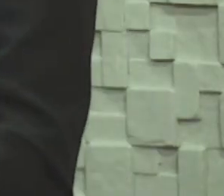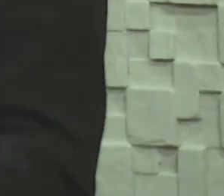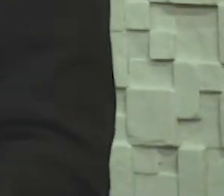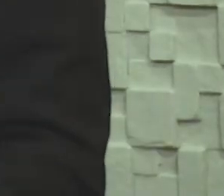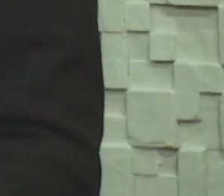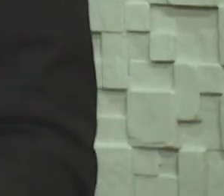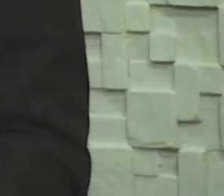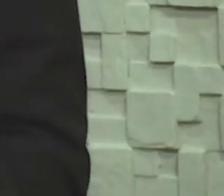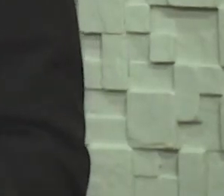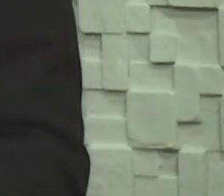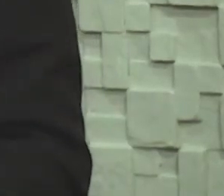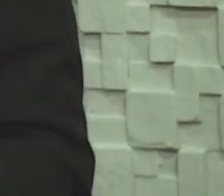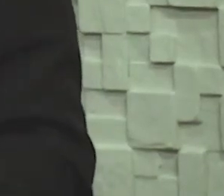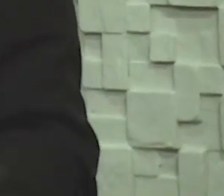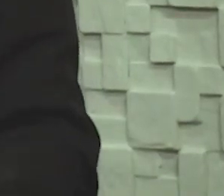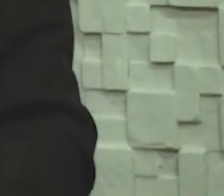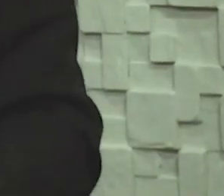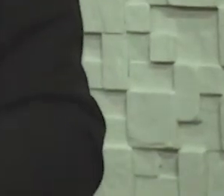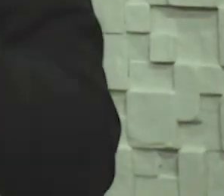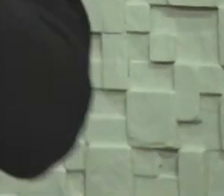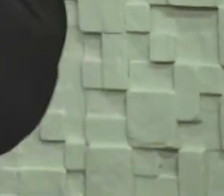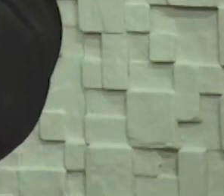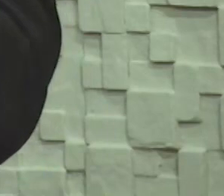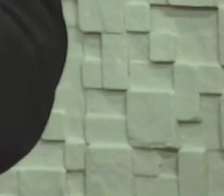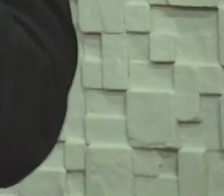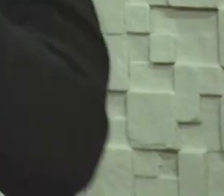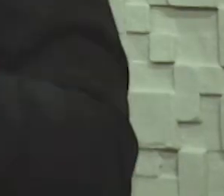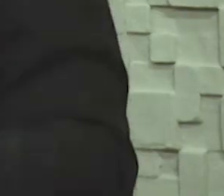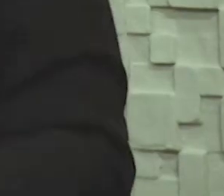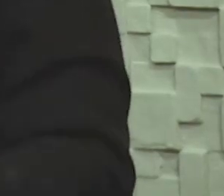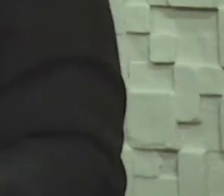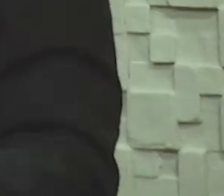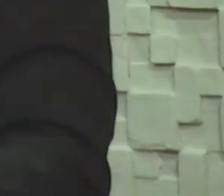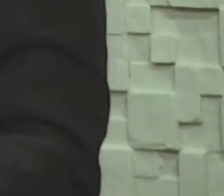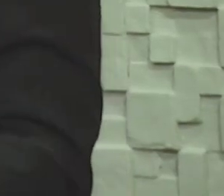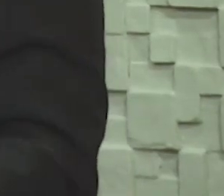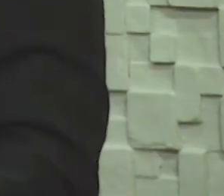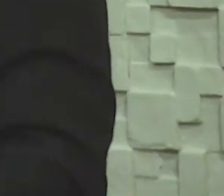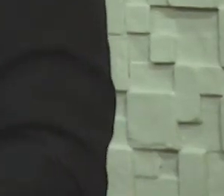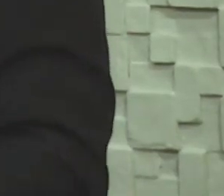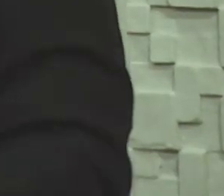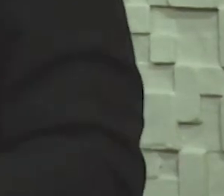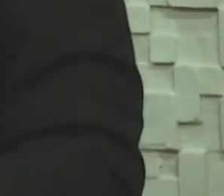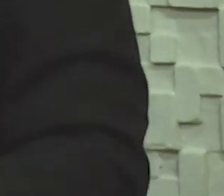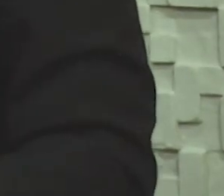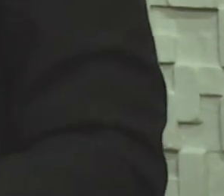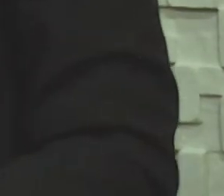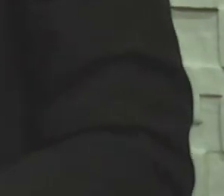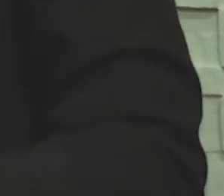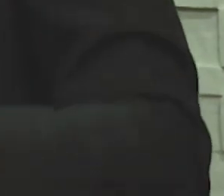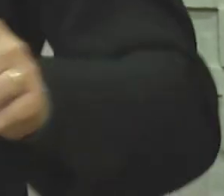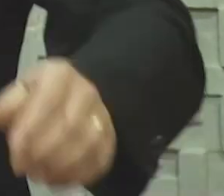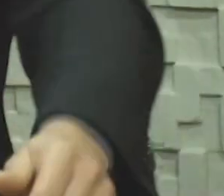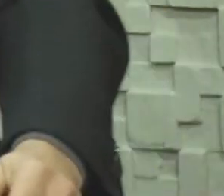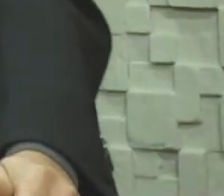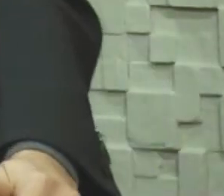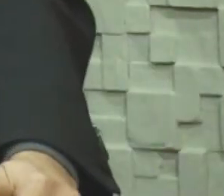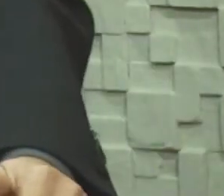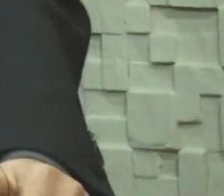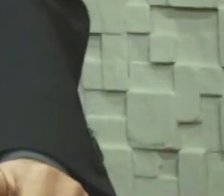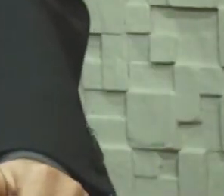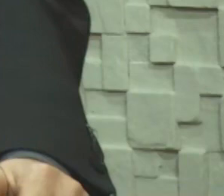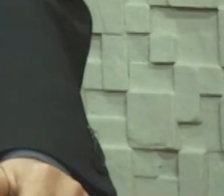está acontecendo então vamos procurar fazer a nossa parte né o momento não é de relaxamento nem de né de começar a fazer